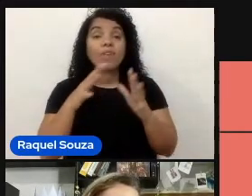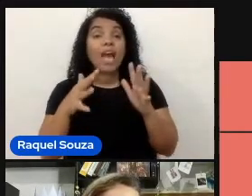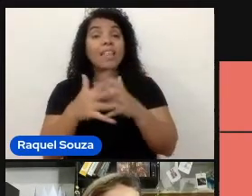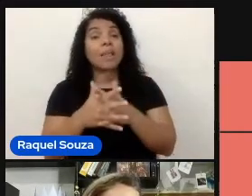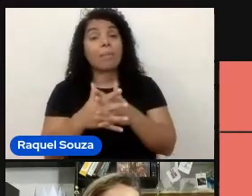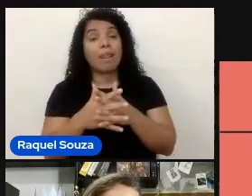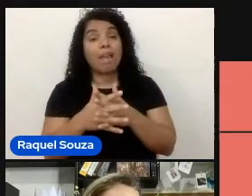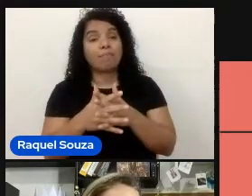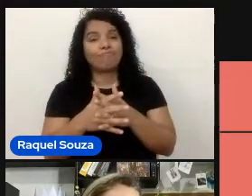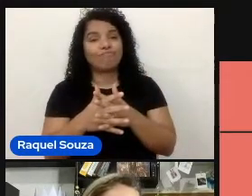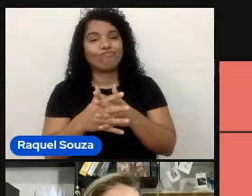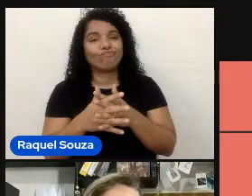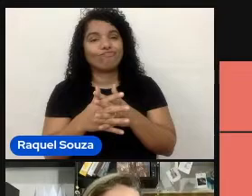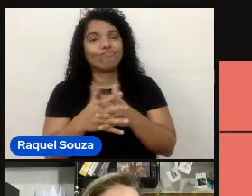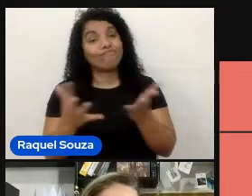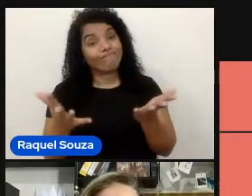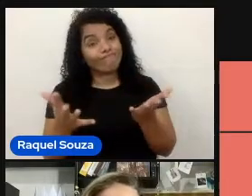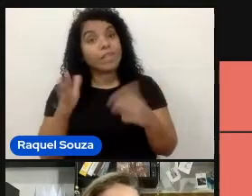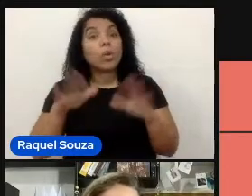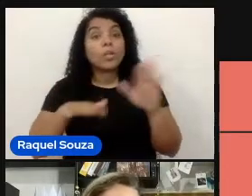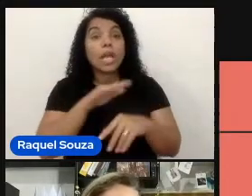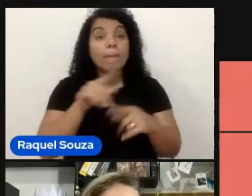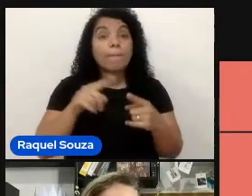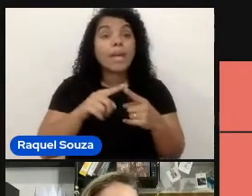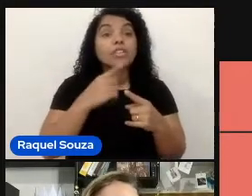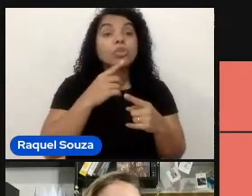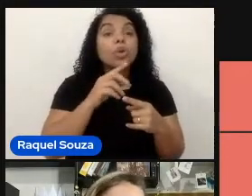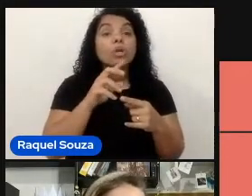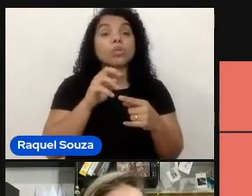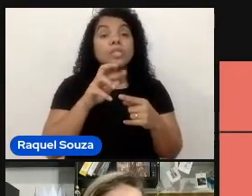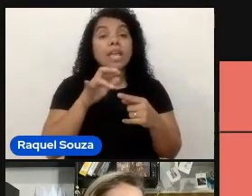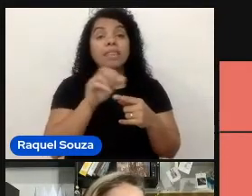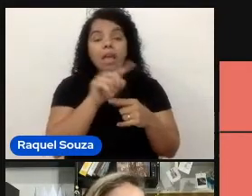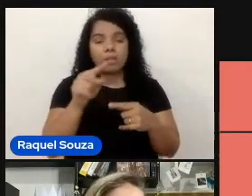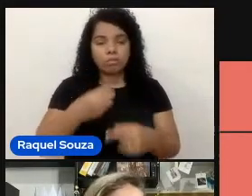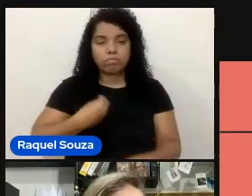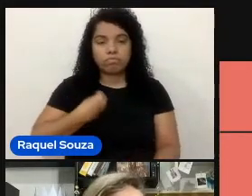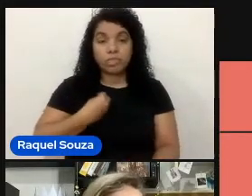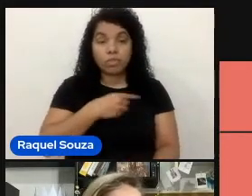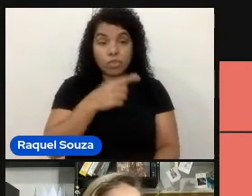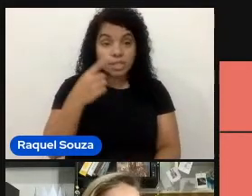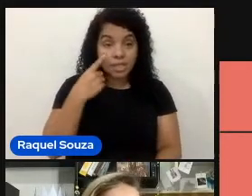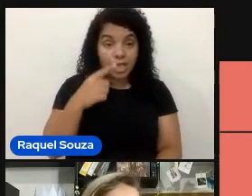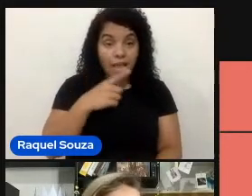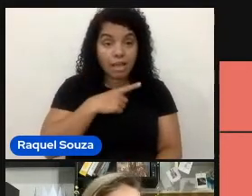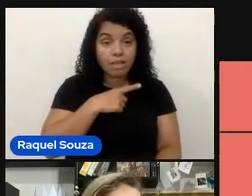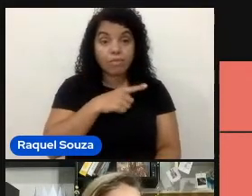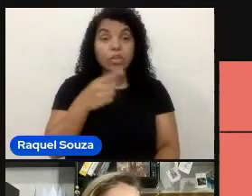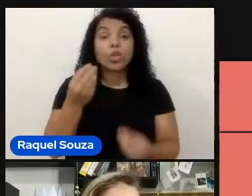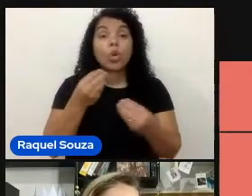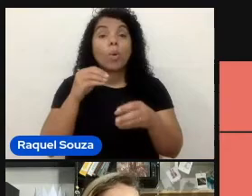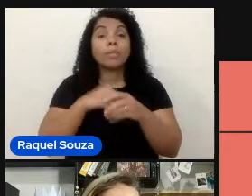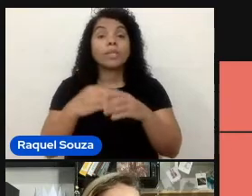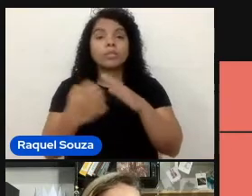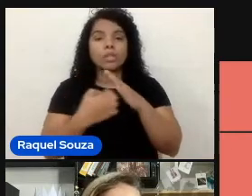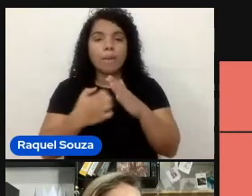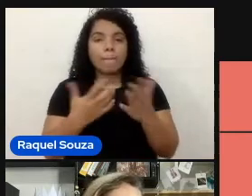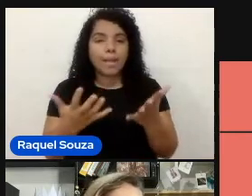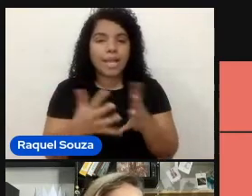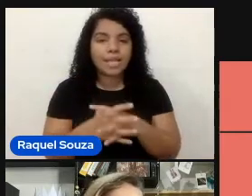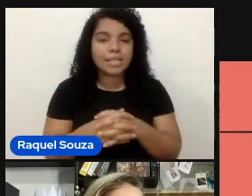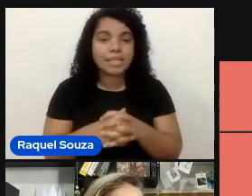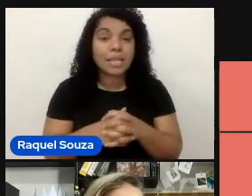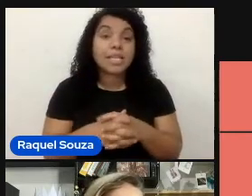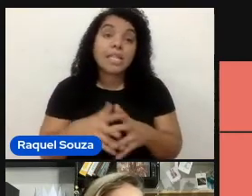ajudar. Então, depende muito do cenário que você está vivendo e conhecer, de fato, como que funciona dentro da tua empresa. Então, na